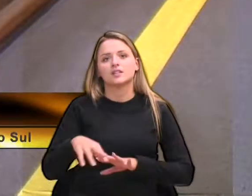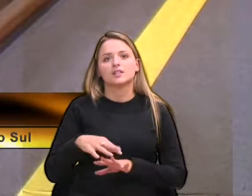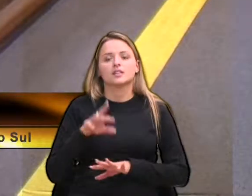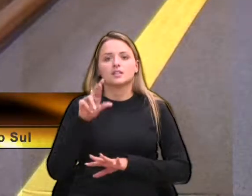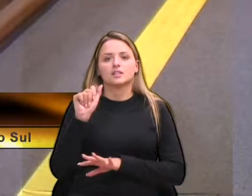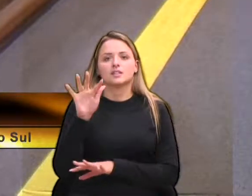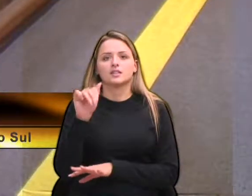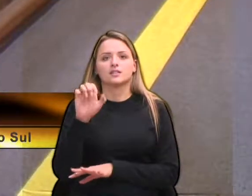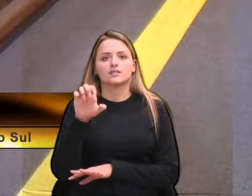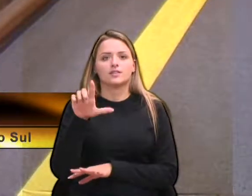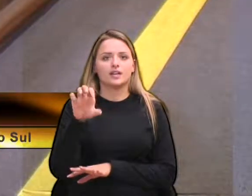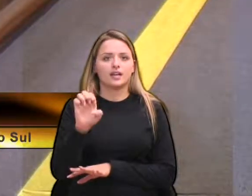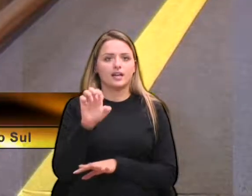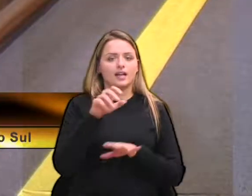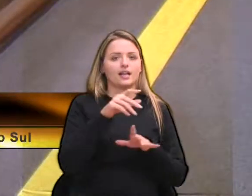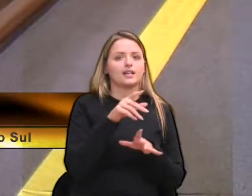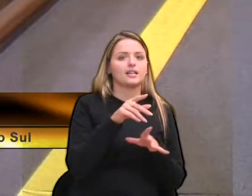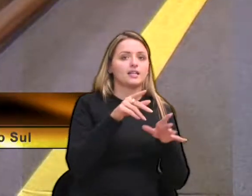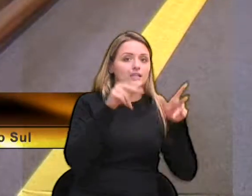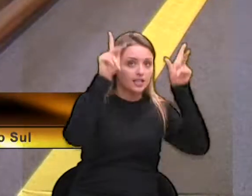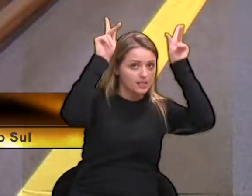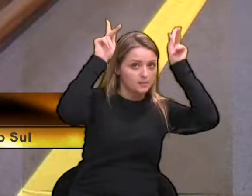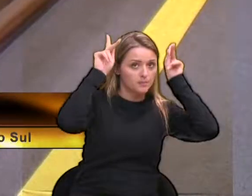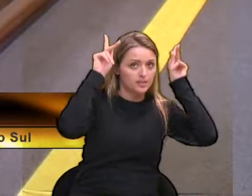Rafaele Furlan e Princesas,